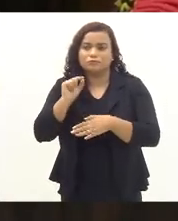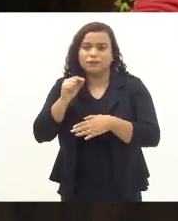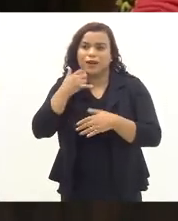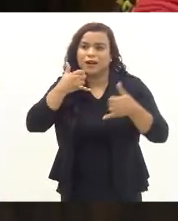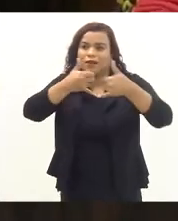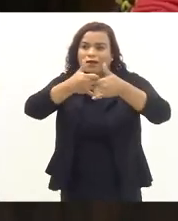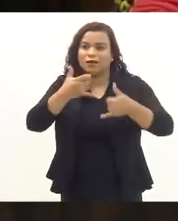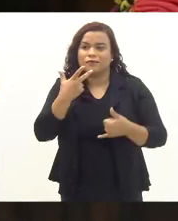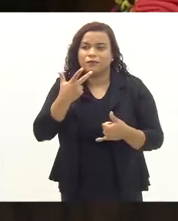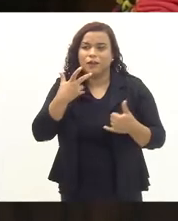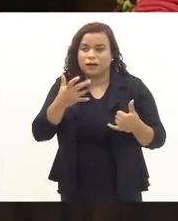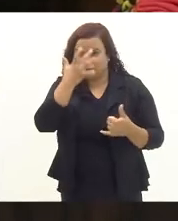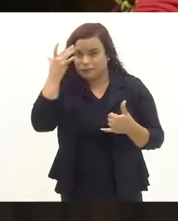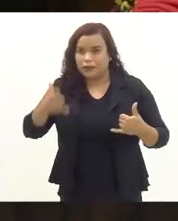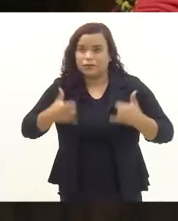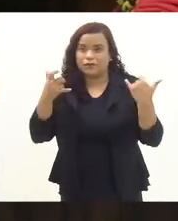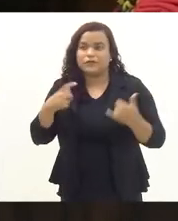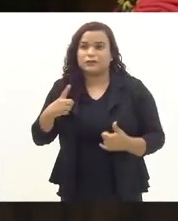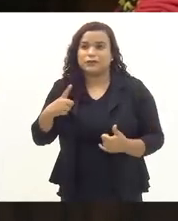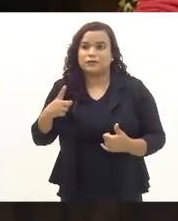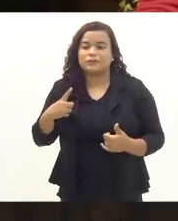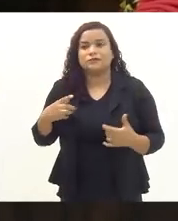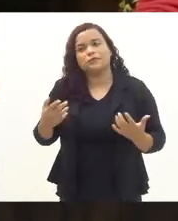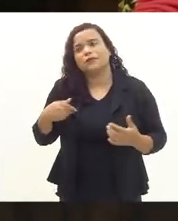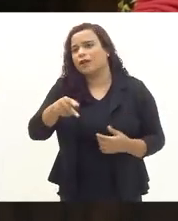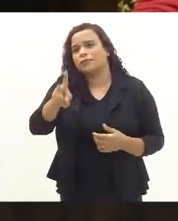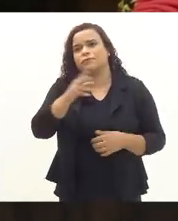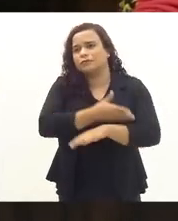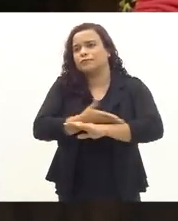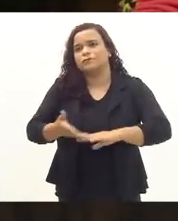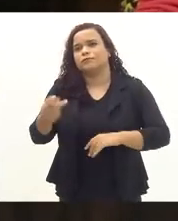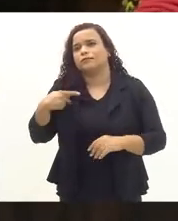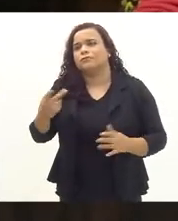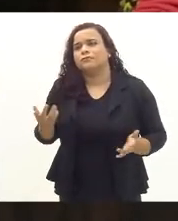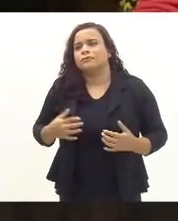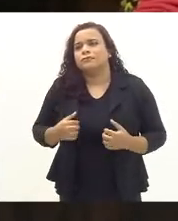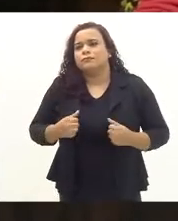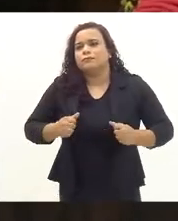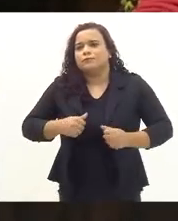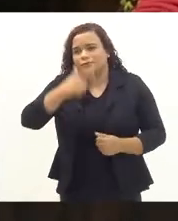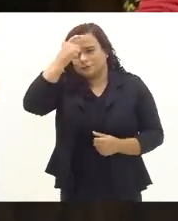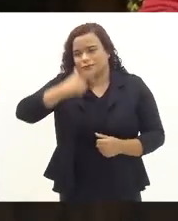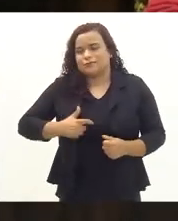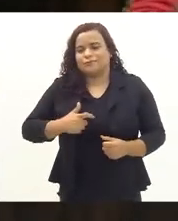falar com os aniversariantes Eu sempre faço isso personalmente